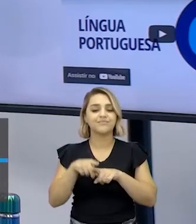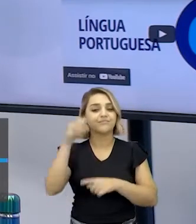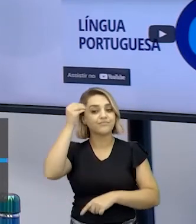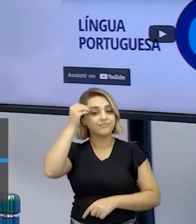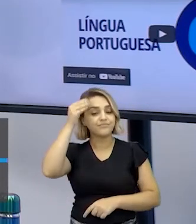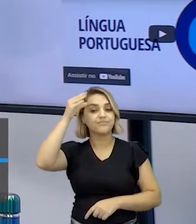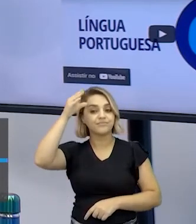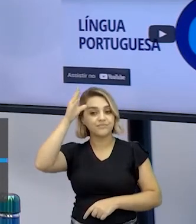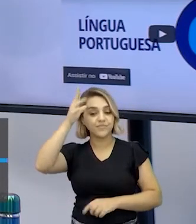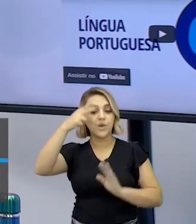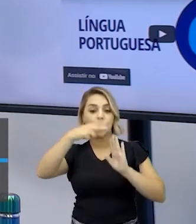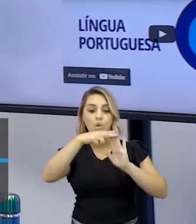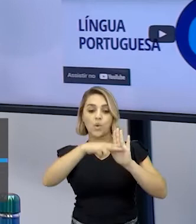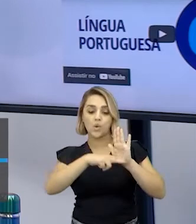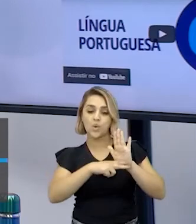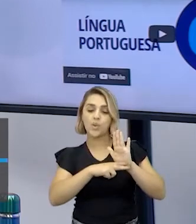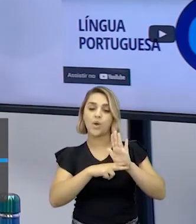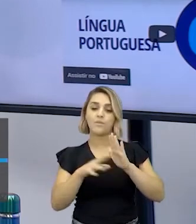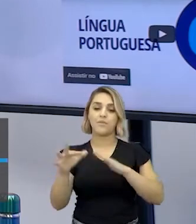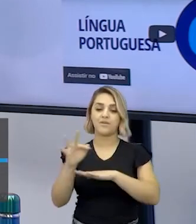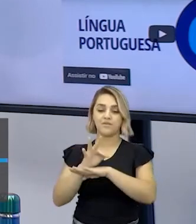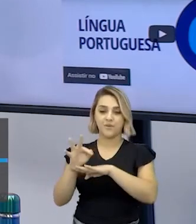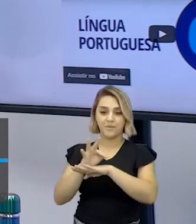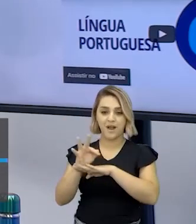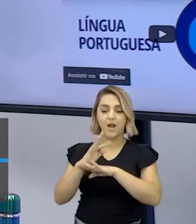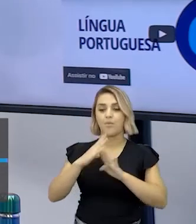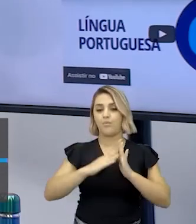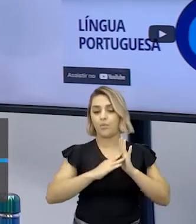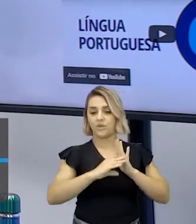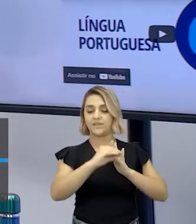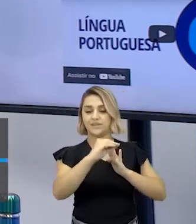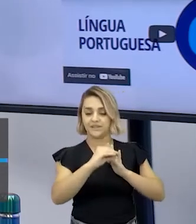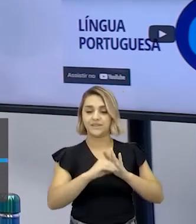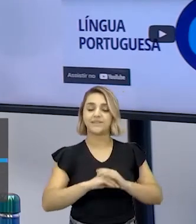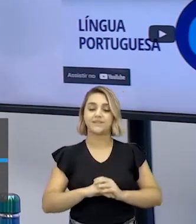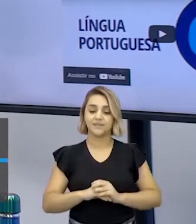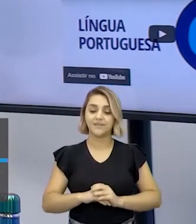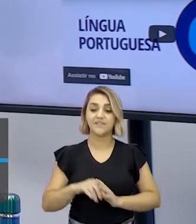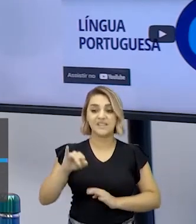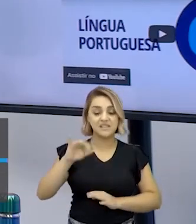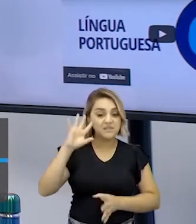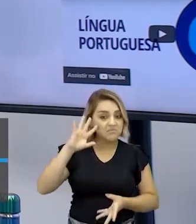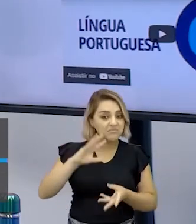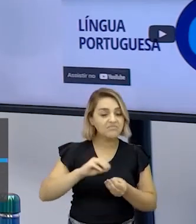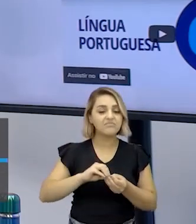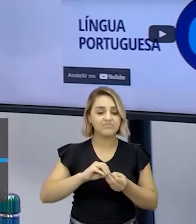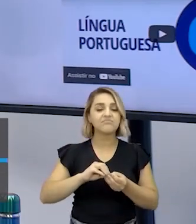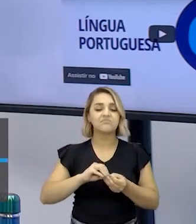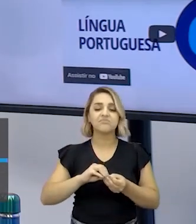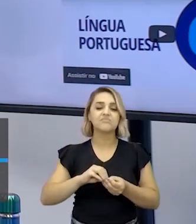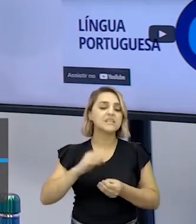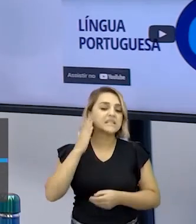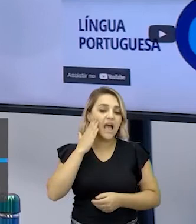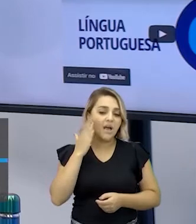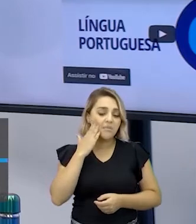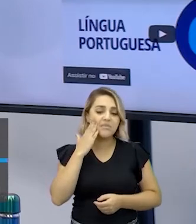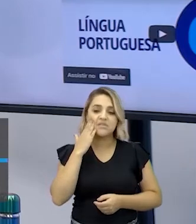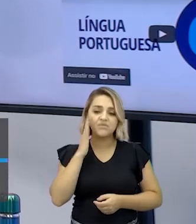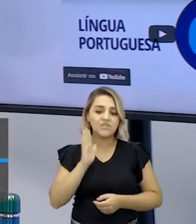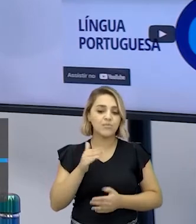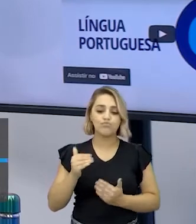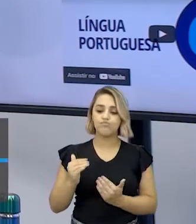não está estabelecida. Então, quem domina a norma padrão está à frente, né, porque é o que se